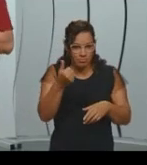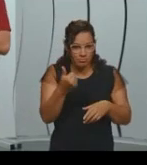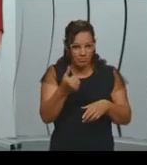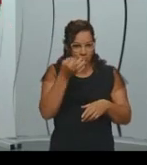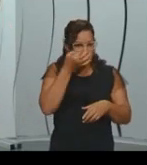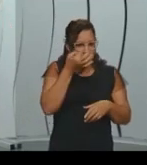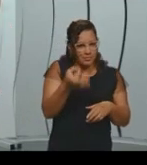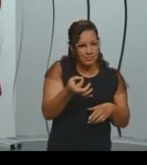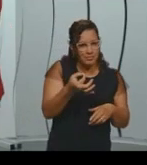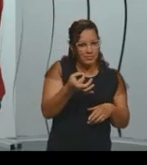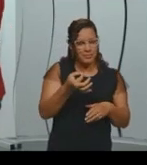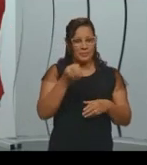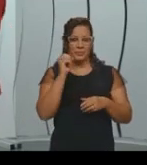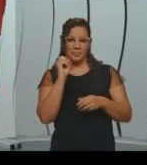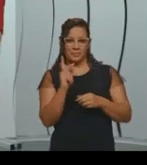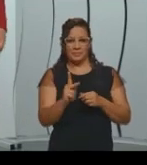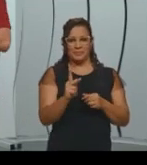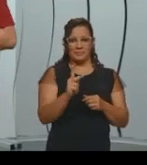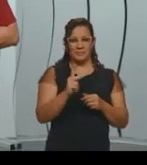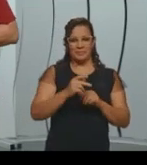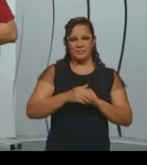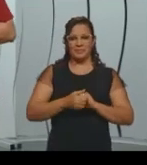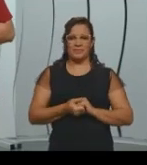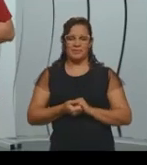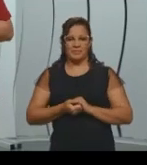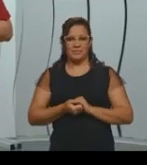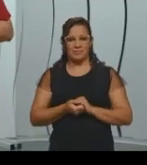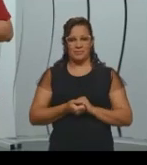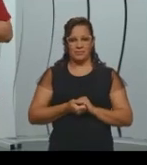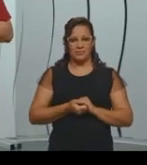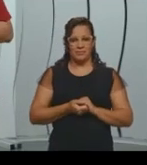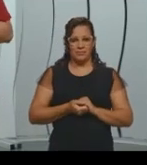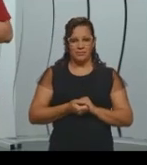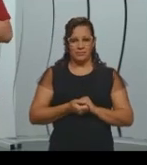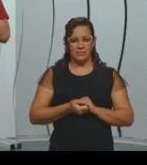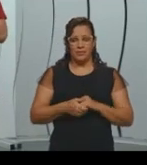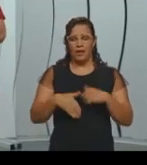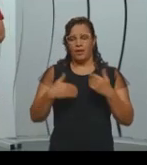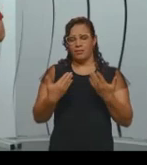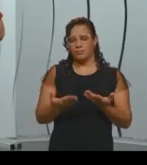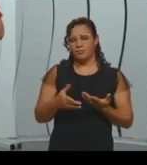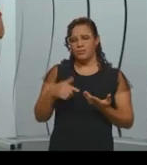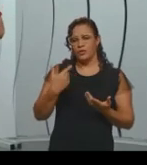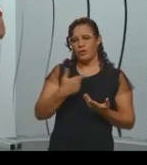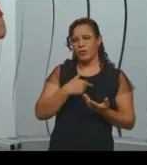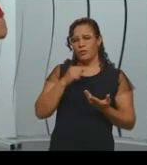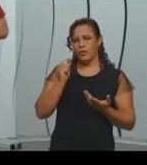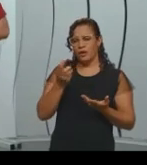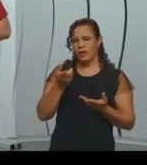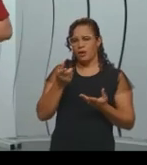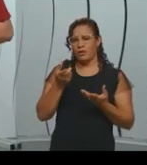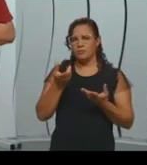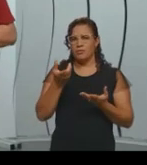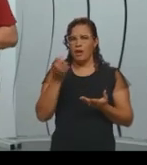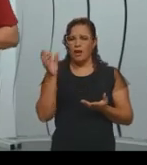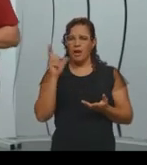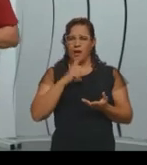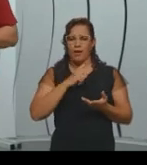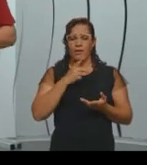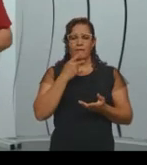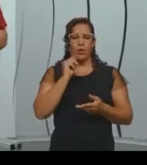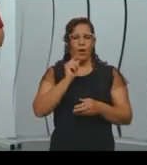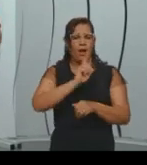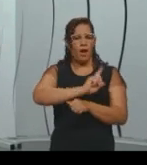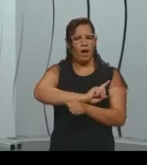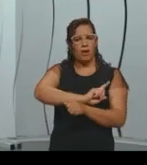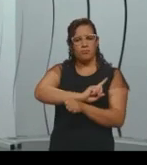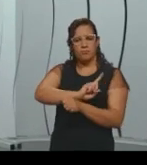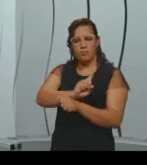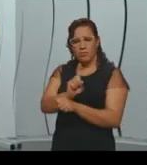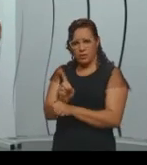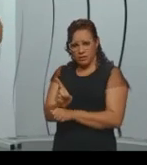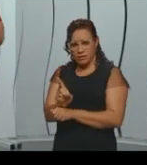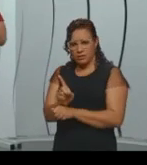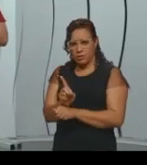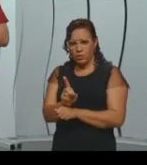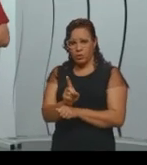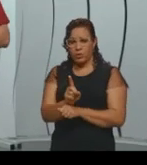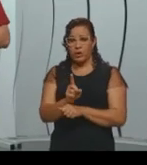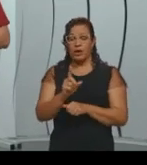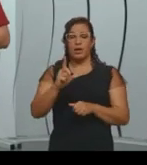ok? Bom, quando nós falamos de movimentos com aceleração, a gente vai ter também